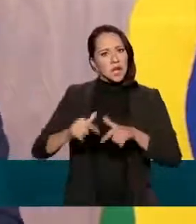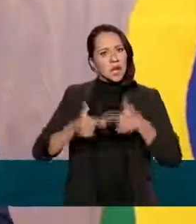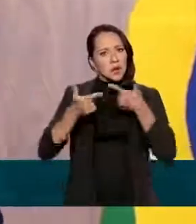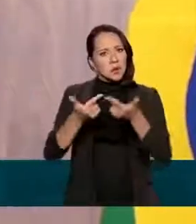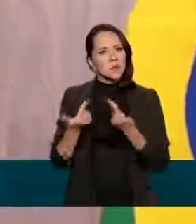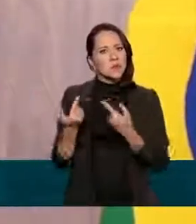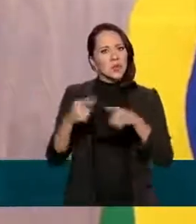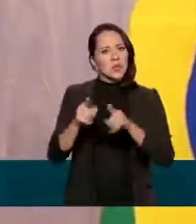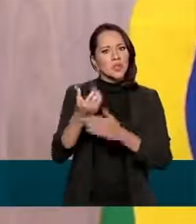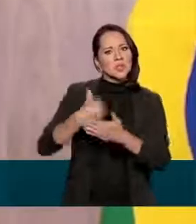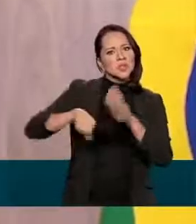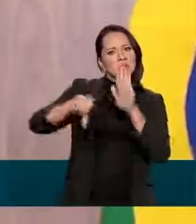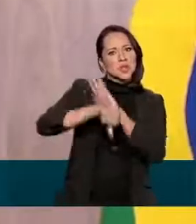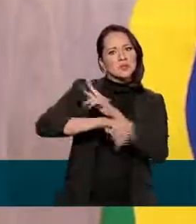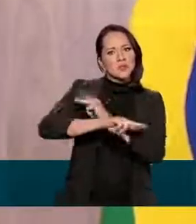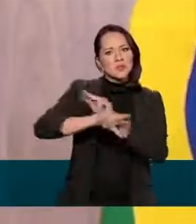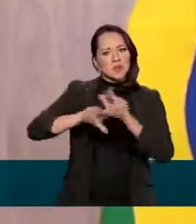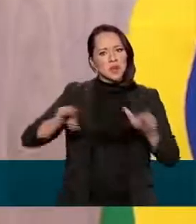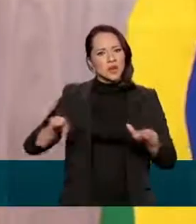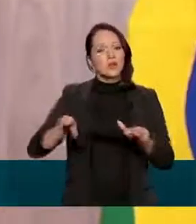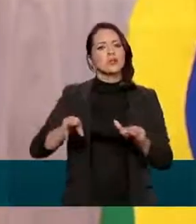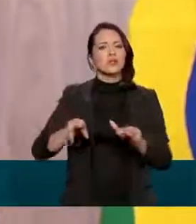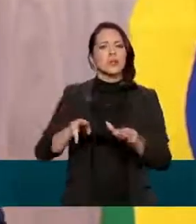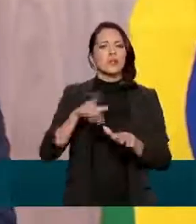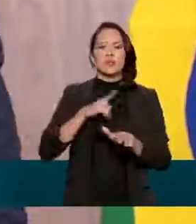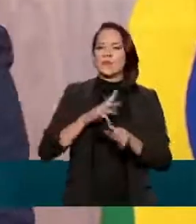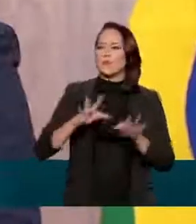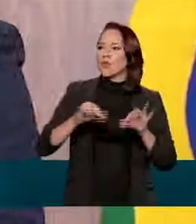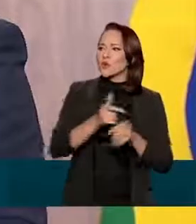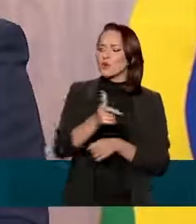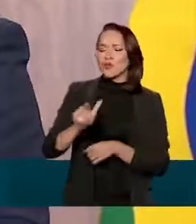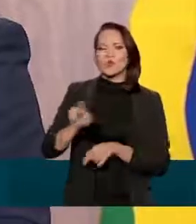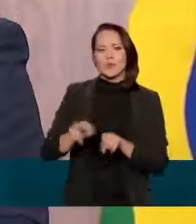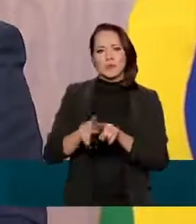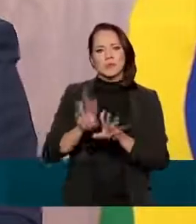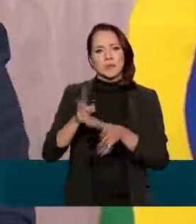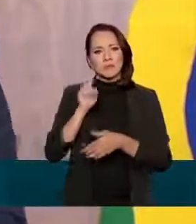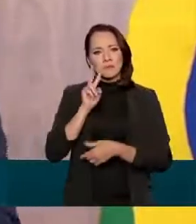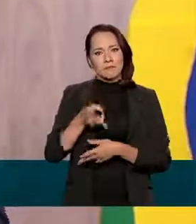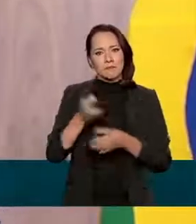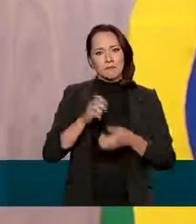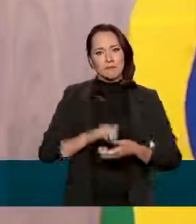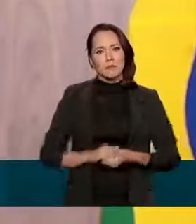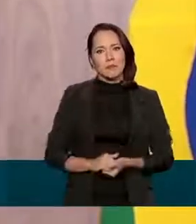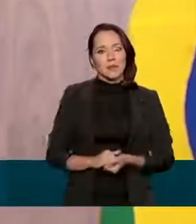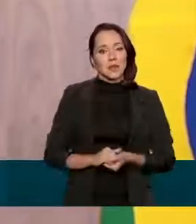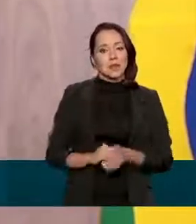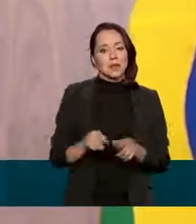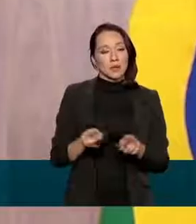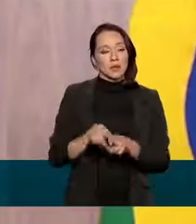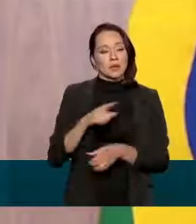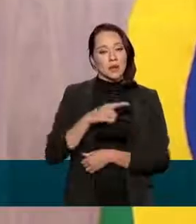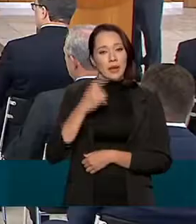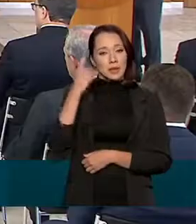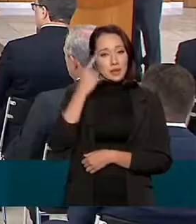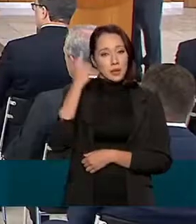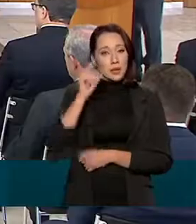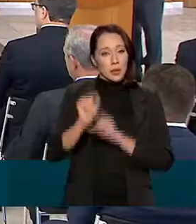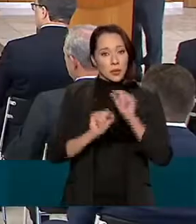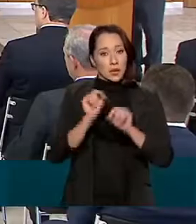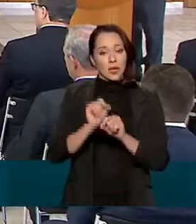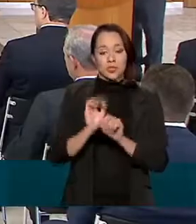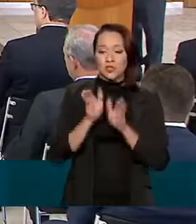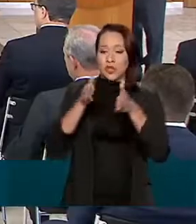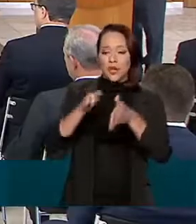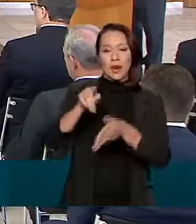lute contra seus clientes que tanto nos do Helena todos os outros E compartilhe os ambientes essa ideia apresentei a